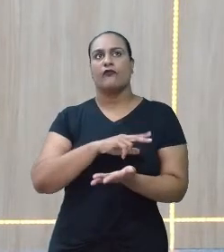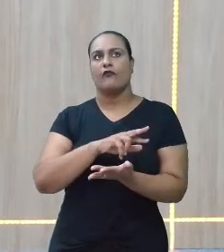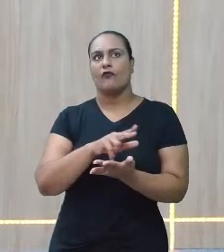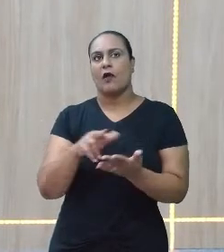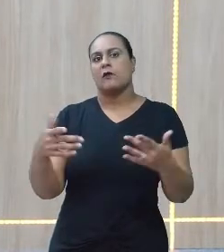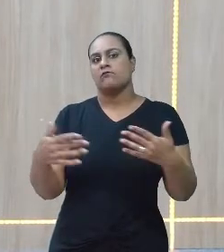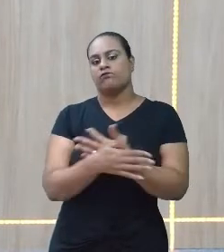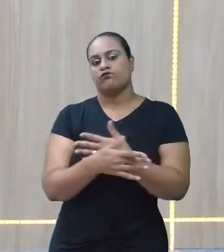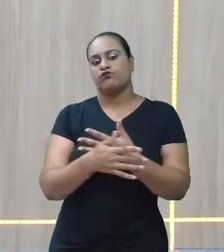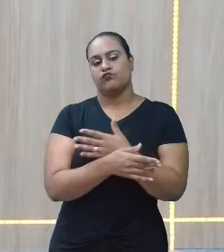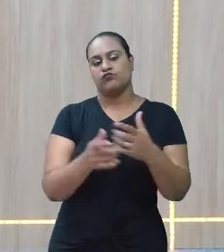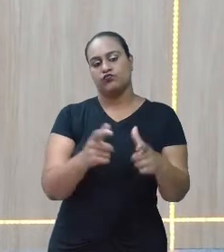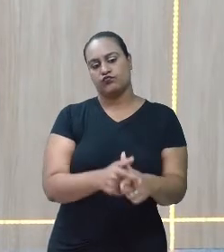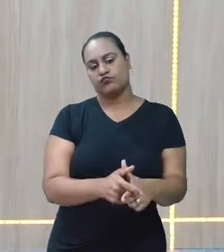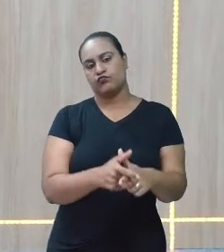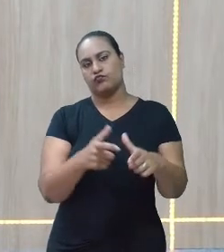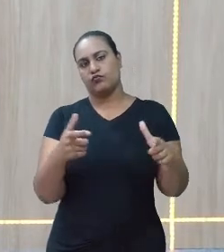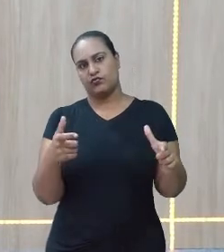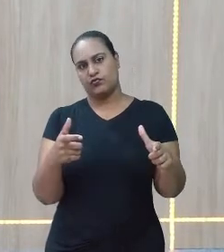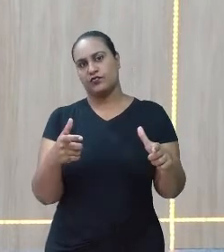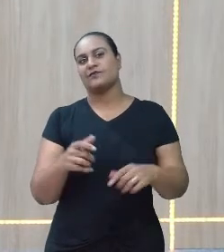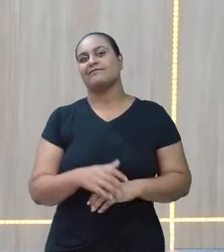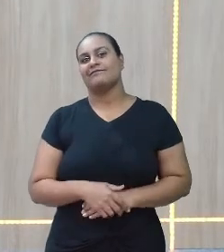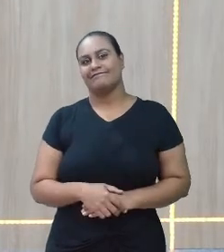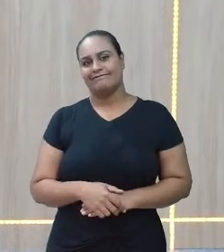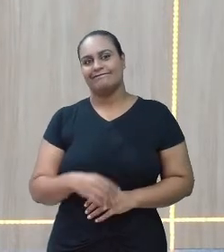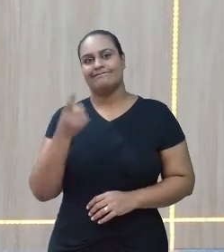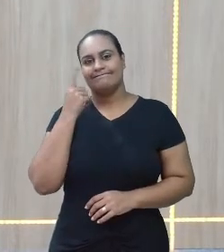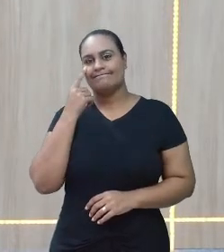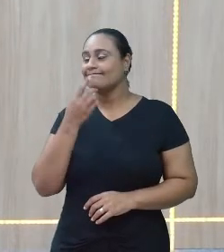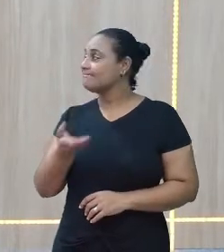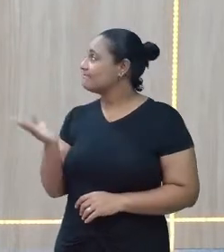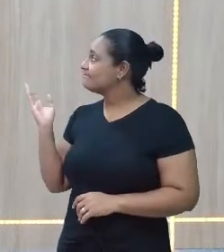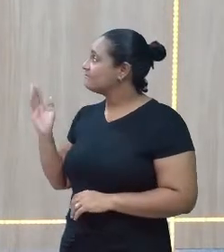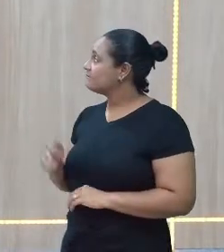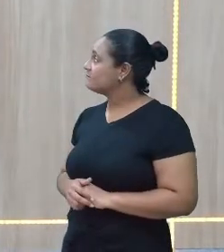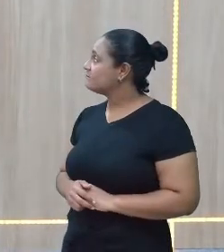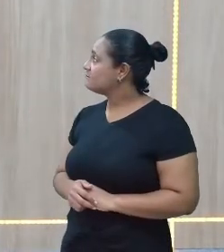temos bastante esse intenso processo de conurbação entre as